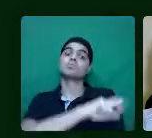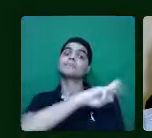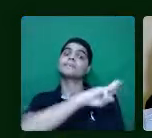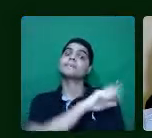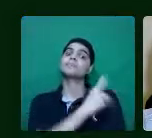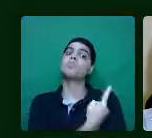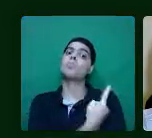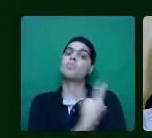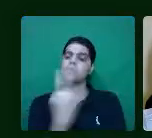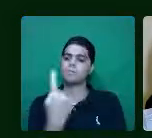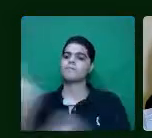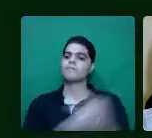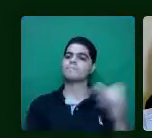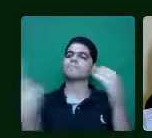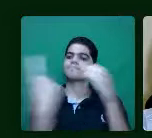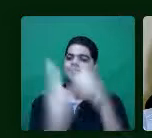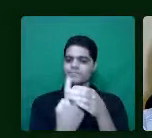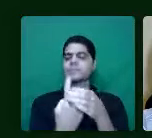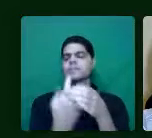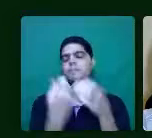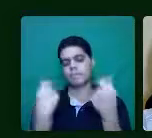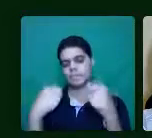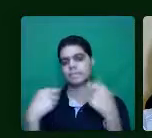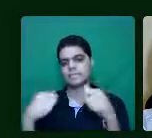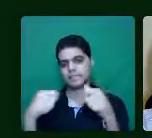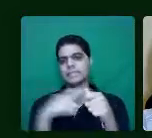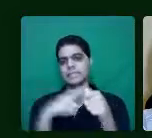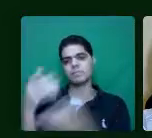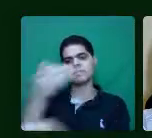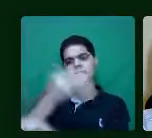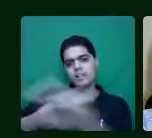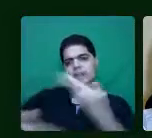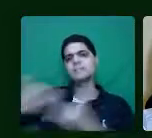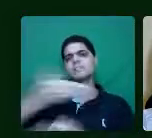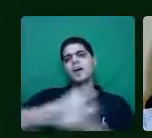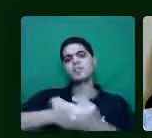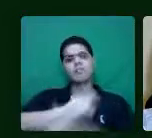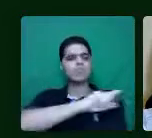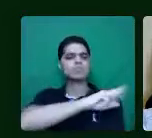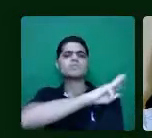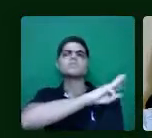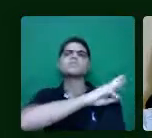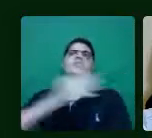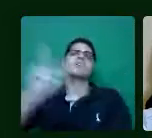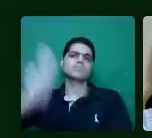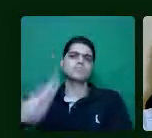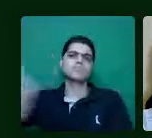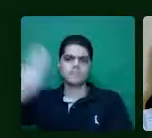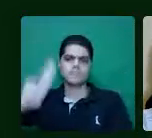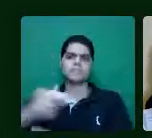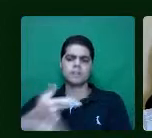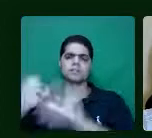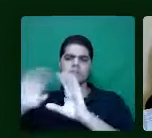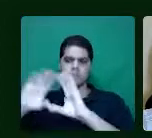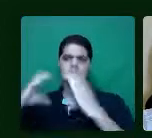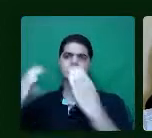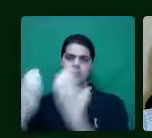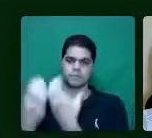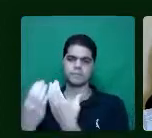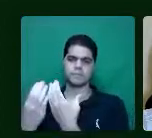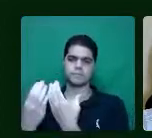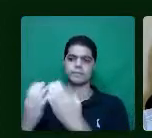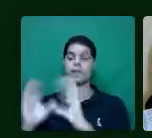ter essa integração, né, entre os universitários e a comunidade. Então, mas essa montagem de times é